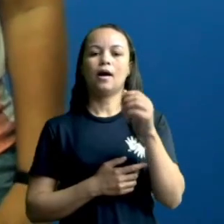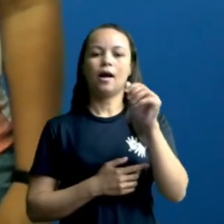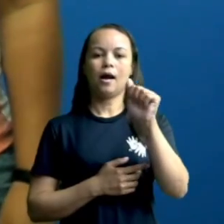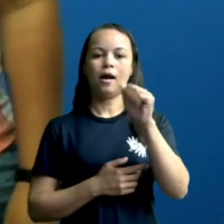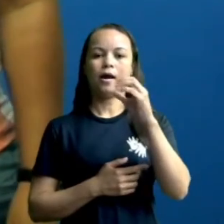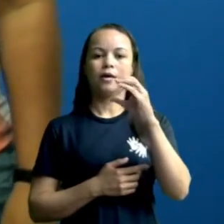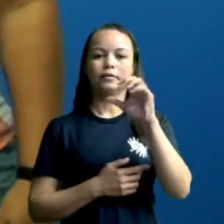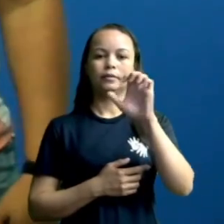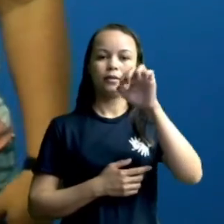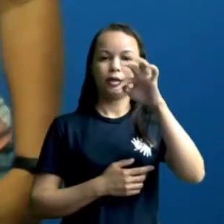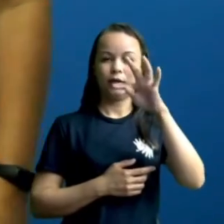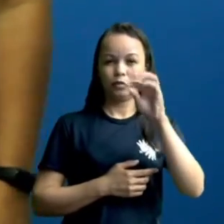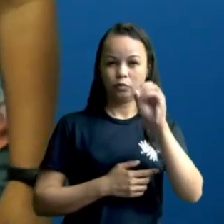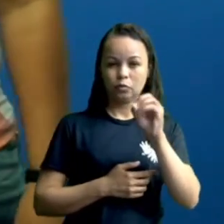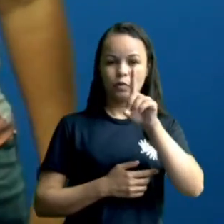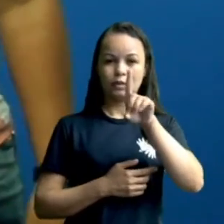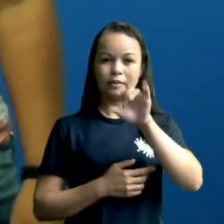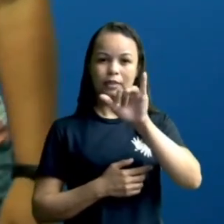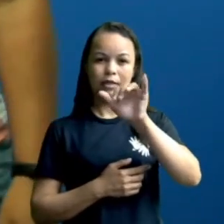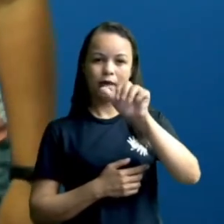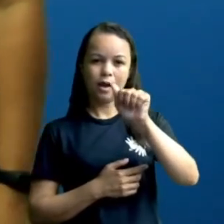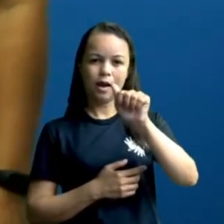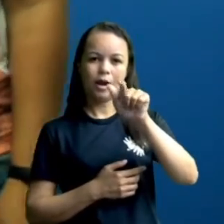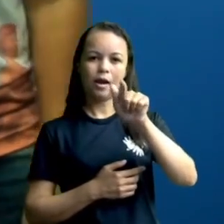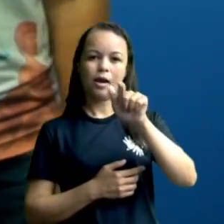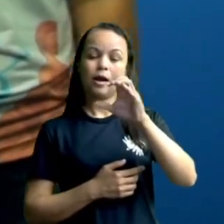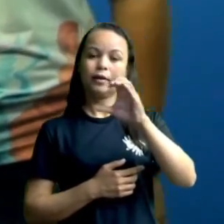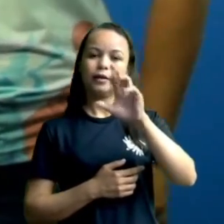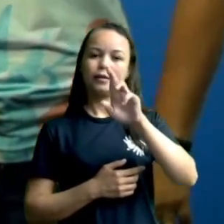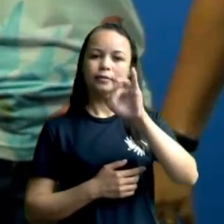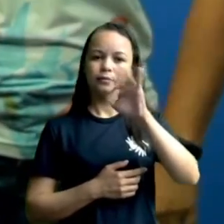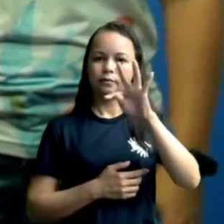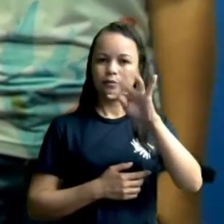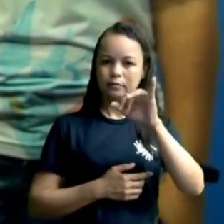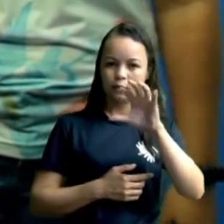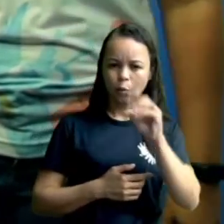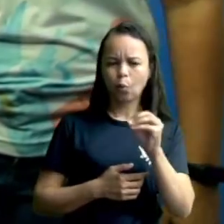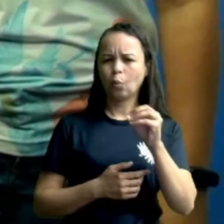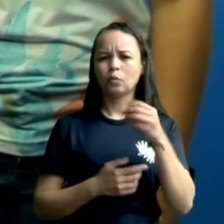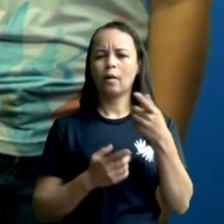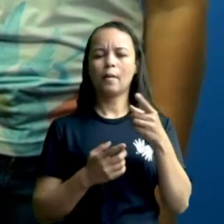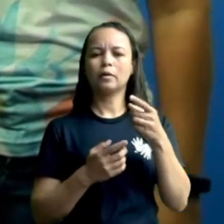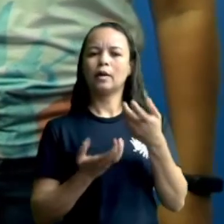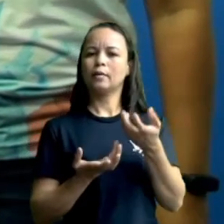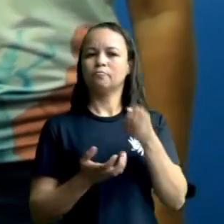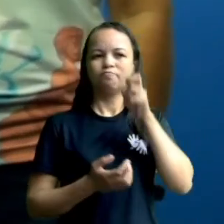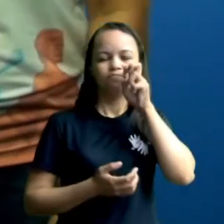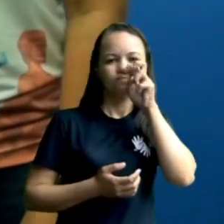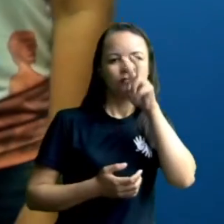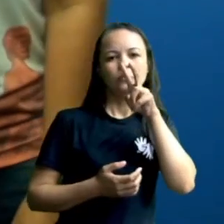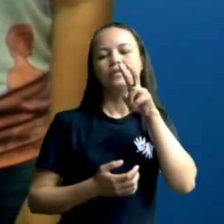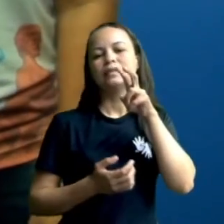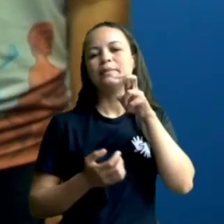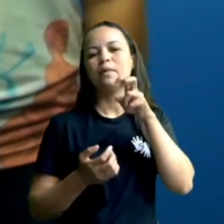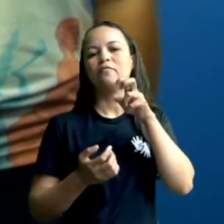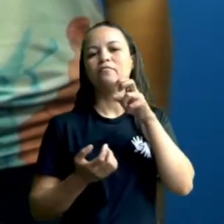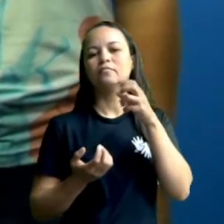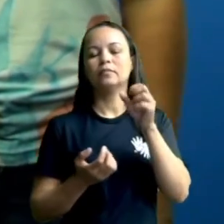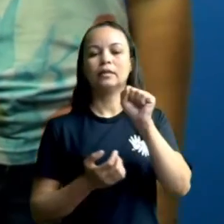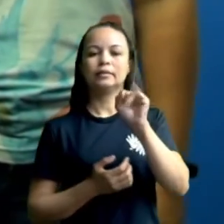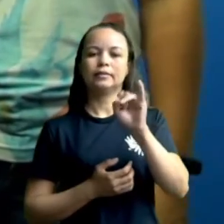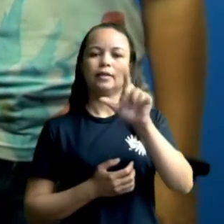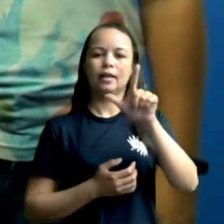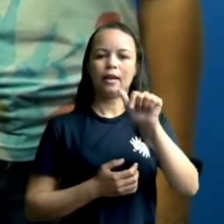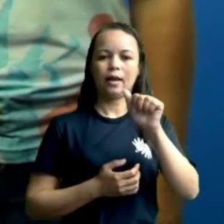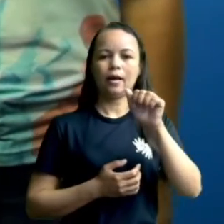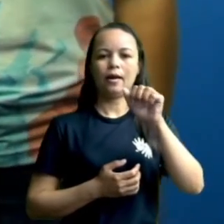é acentuada por conta da tonicidade da palavra, ou seja, não é por conta da sílaba tônica. É um